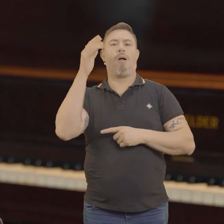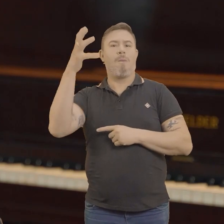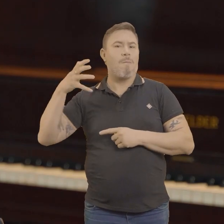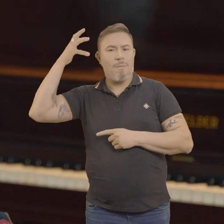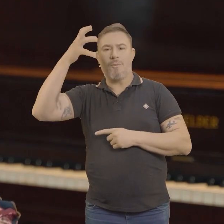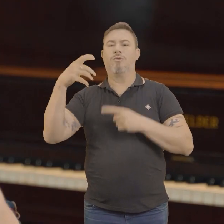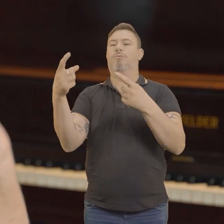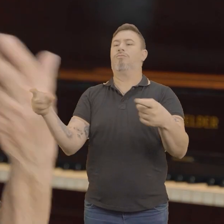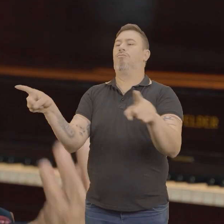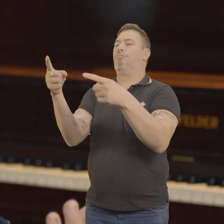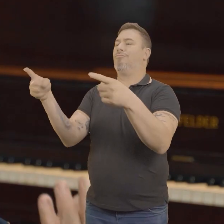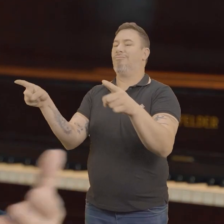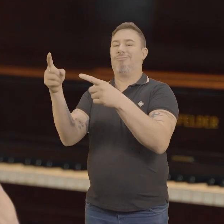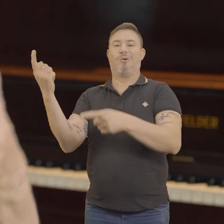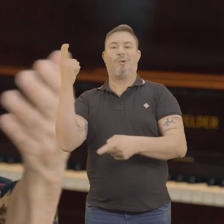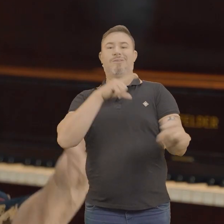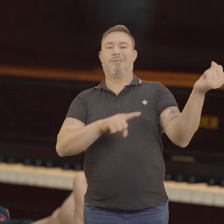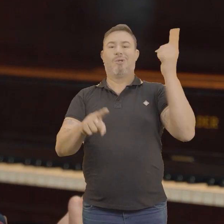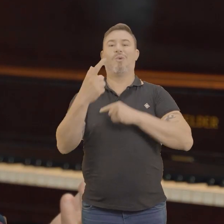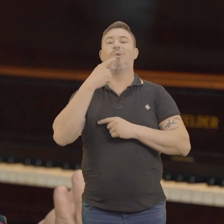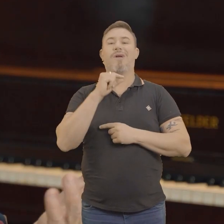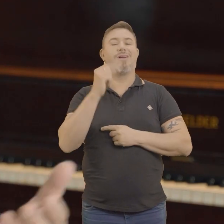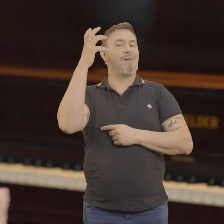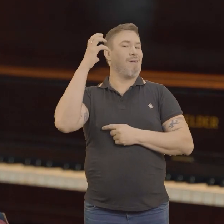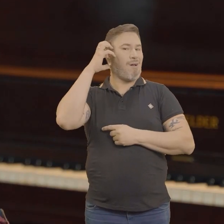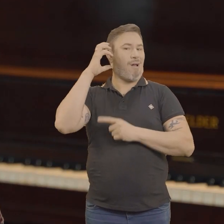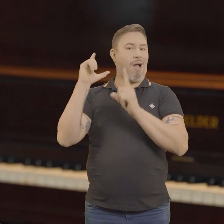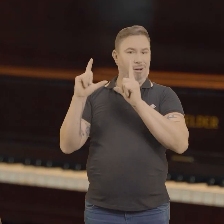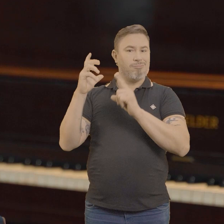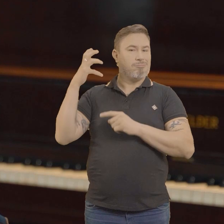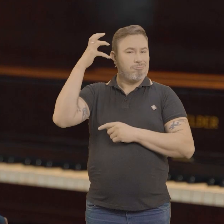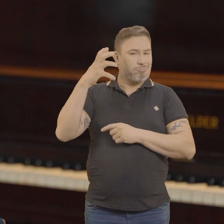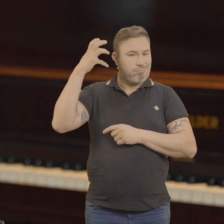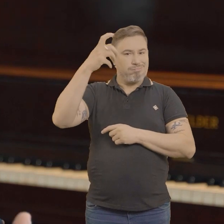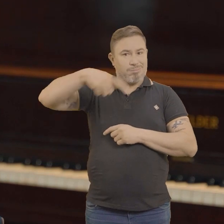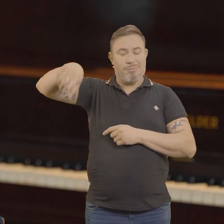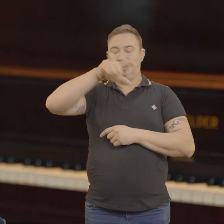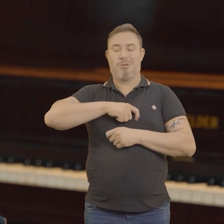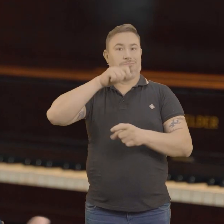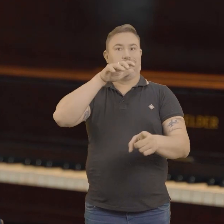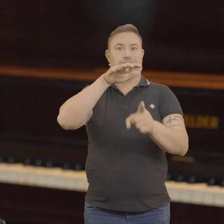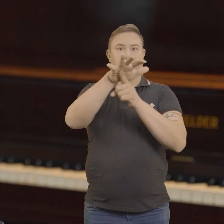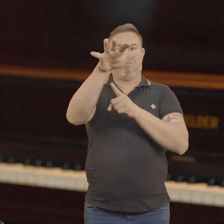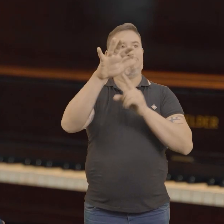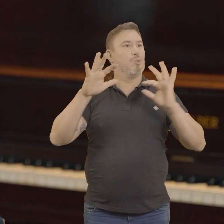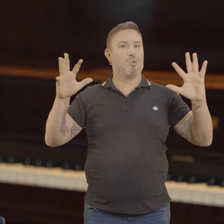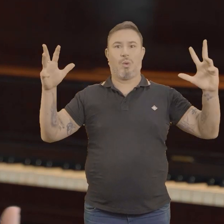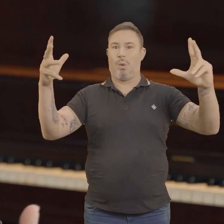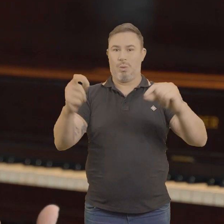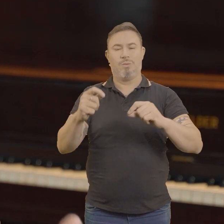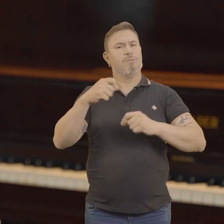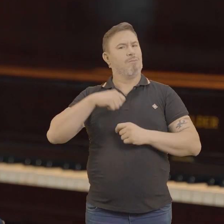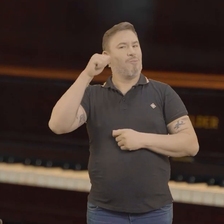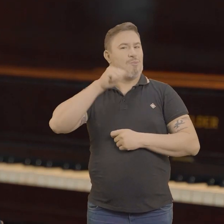música erudita e atingiu o rádio, o que se tornou assim um fenômeno para a época. Uma